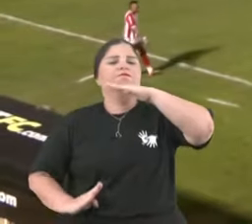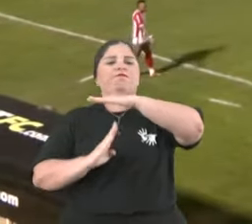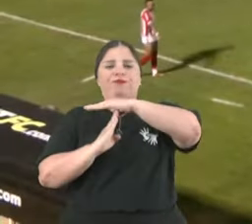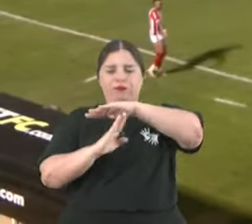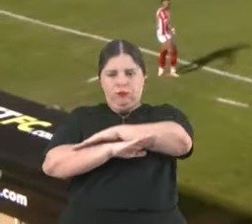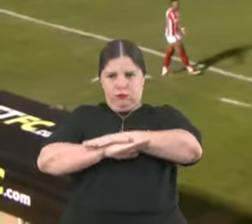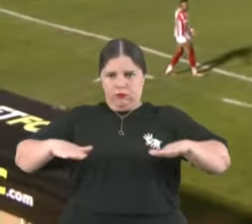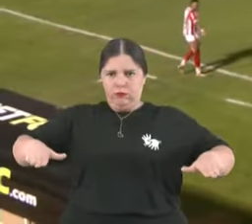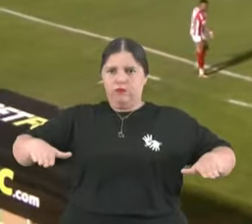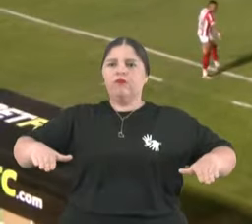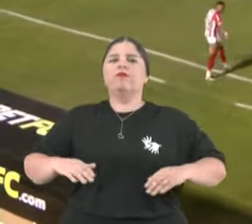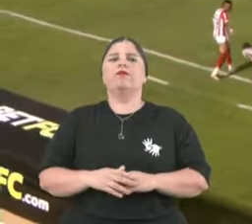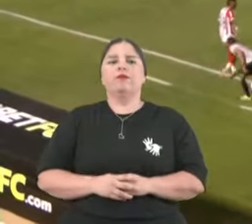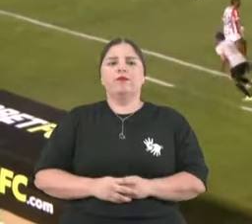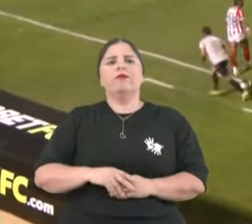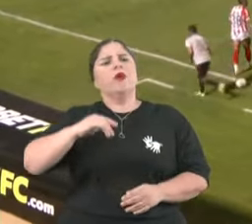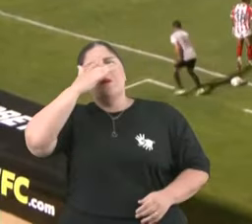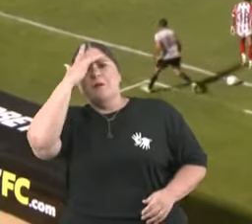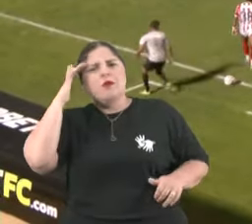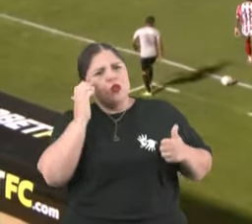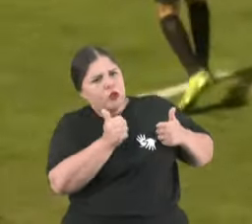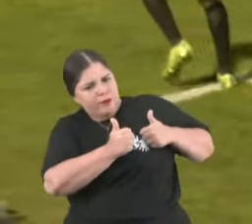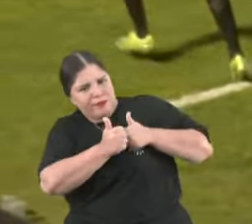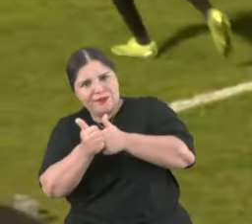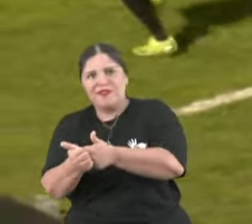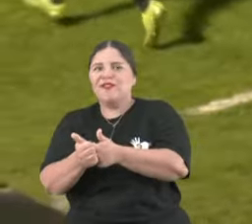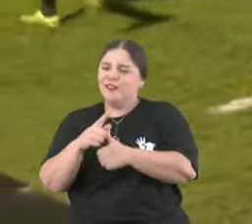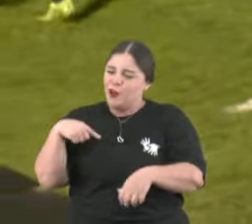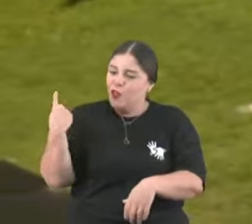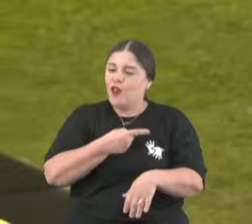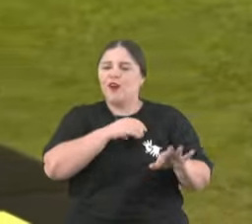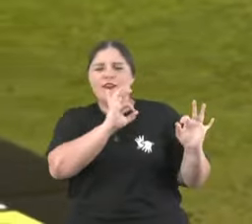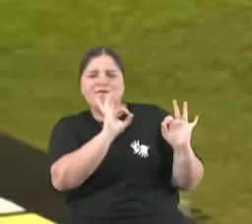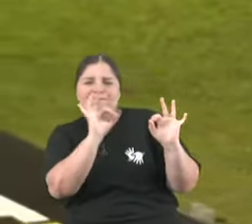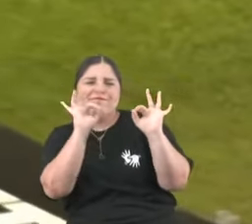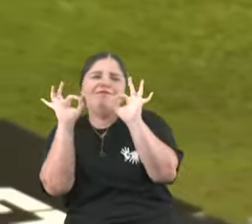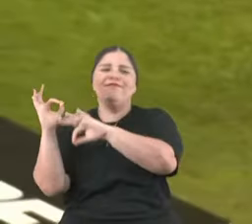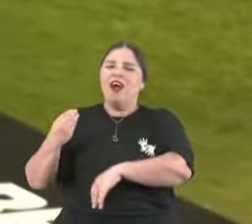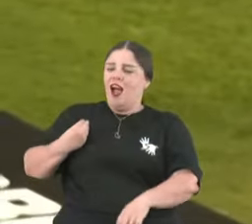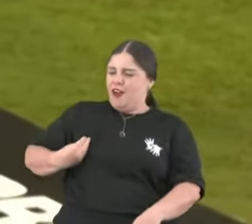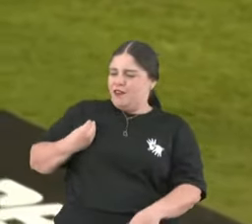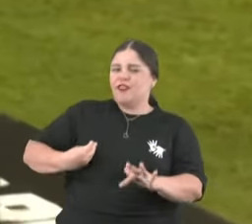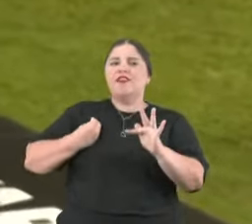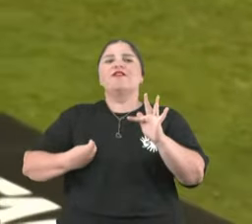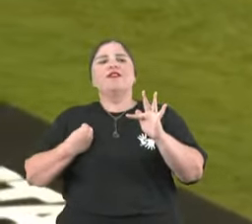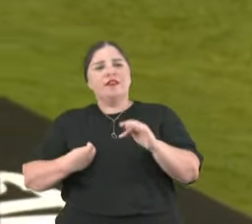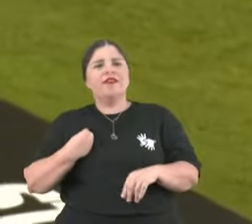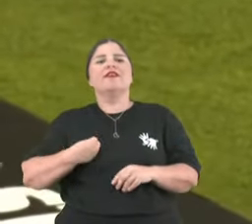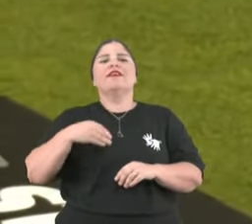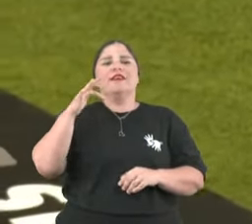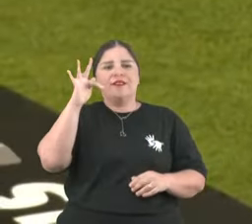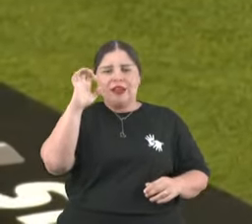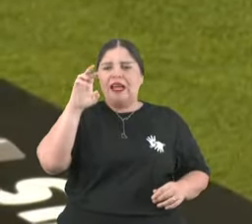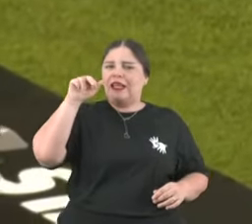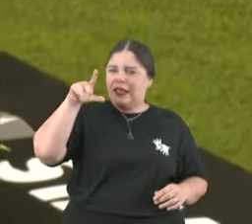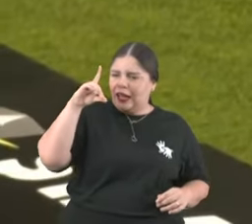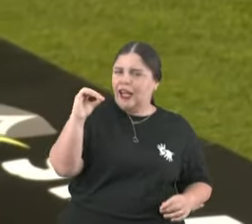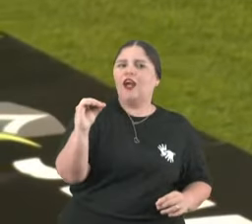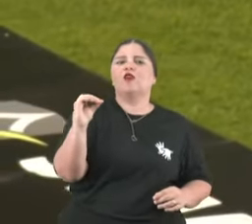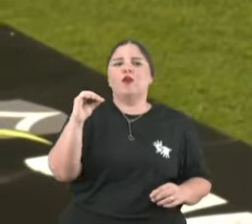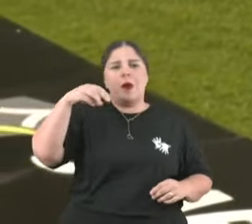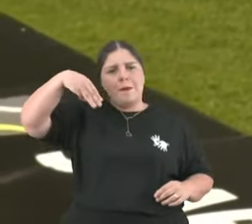Marcos Toledo acompanhando aqui a nossa transmissão. Colega Fernando Costa. A Mariana Guimarães,